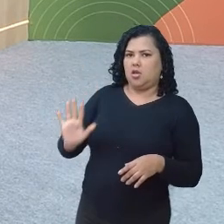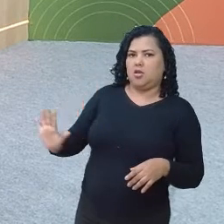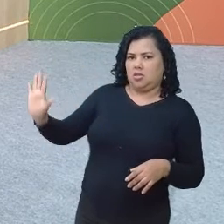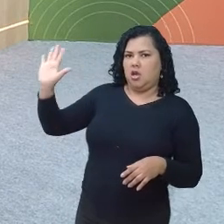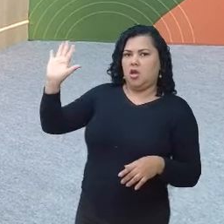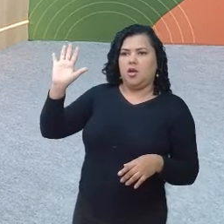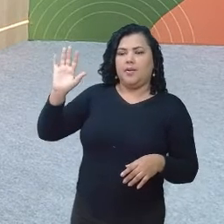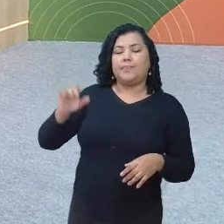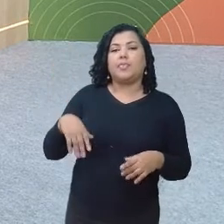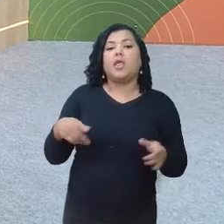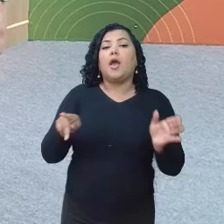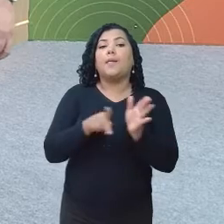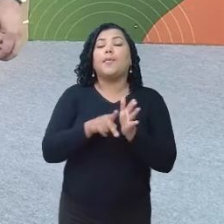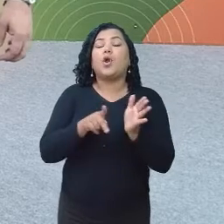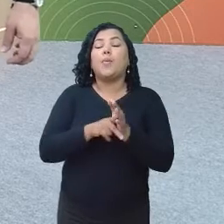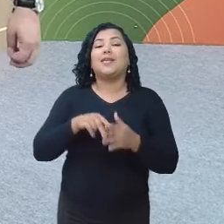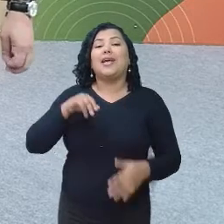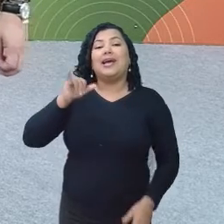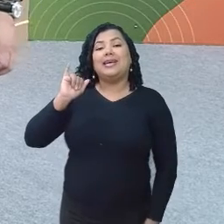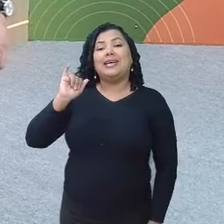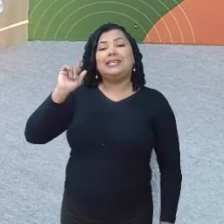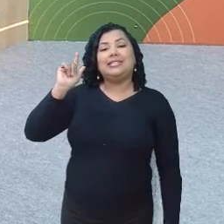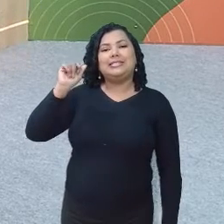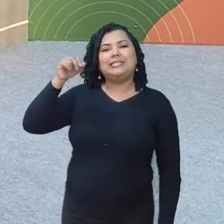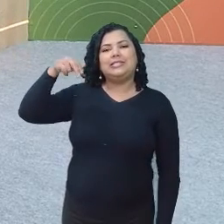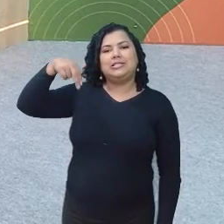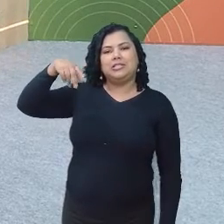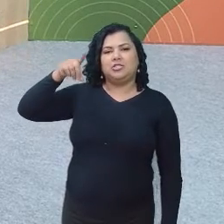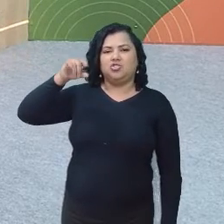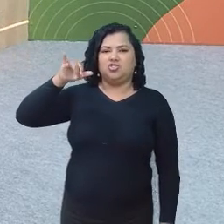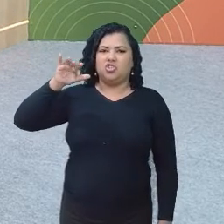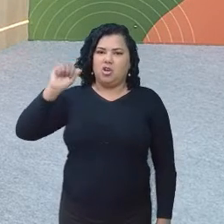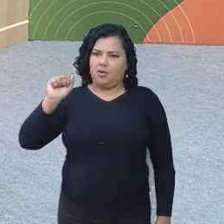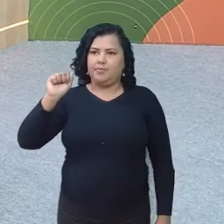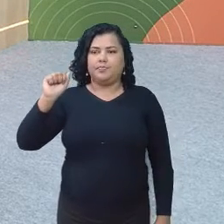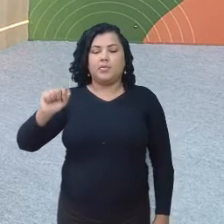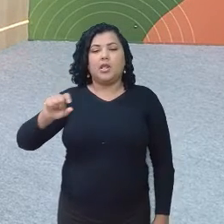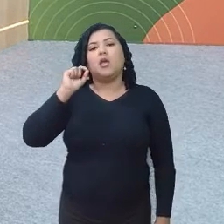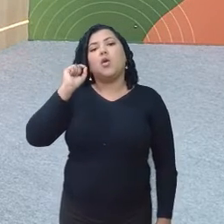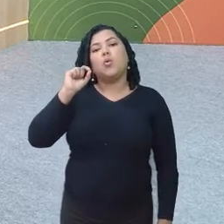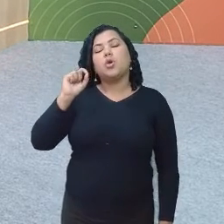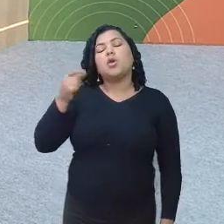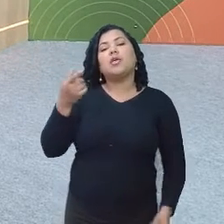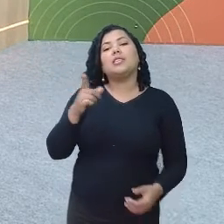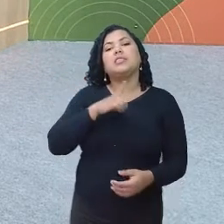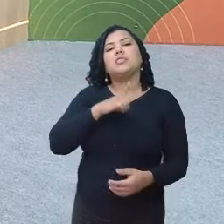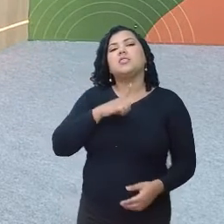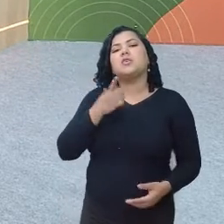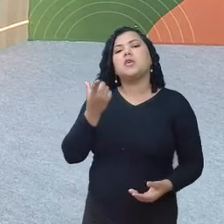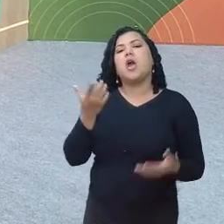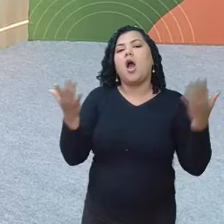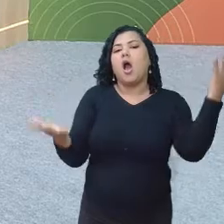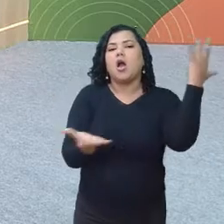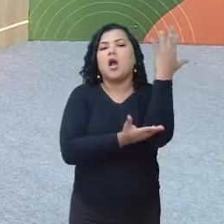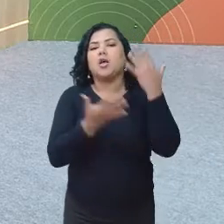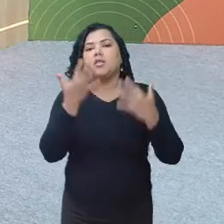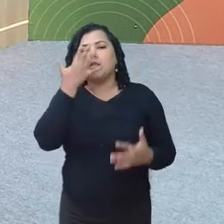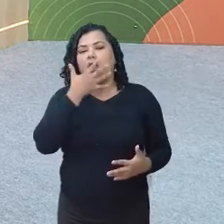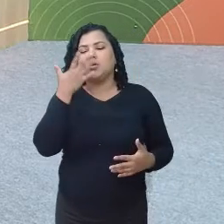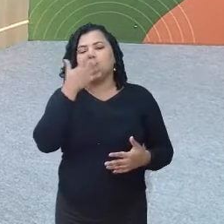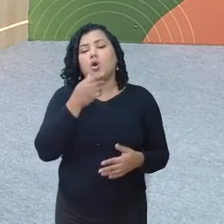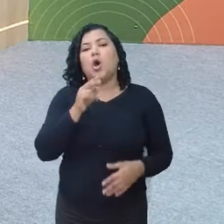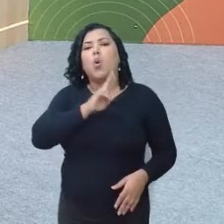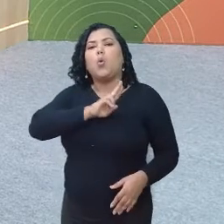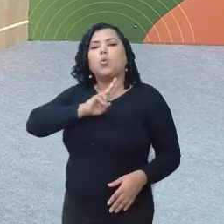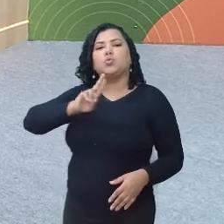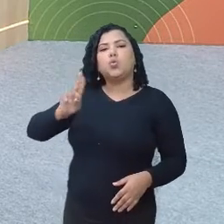Índia, certo? Era um local de cultivo de cana-de-açúcar que a gente chama de